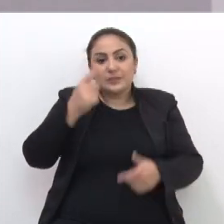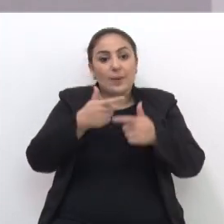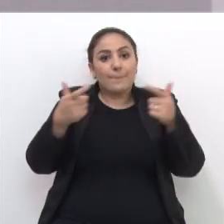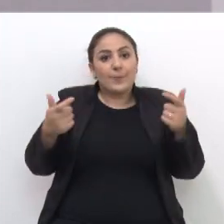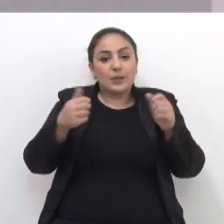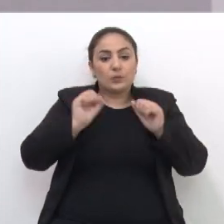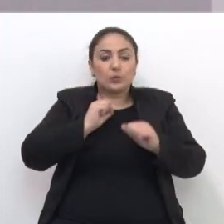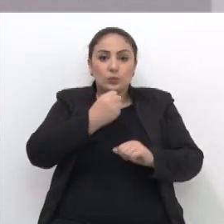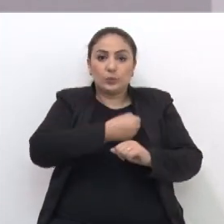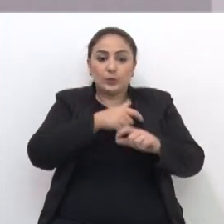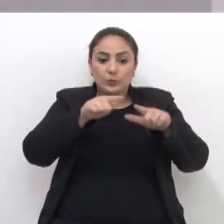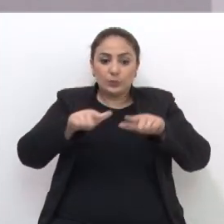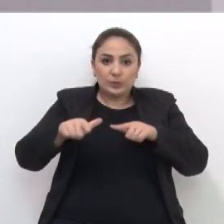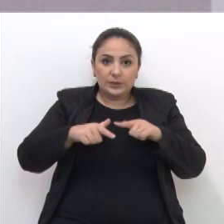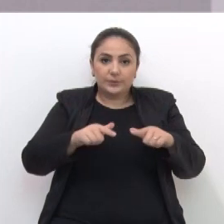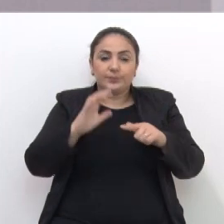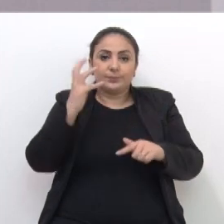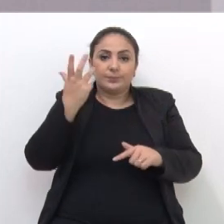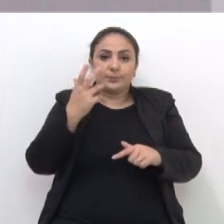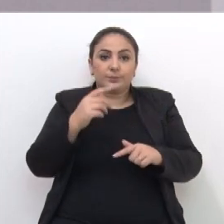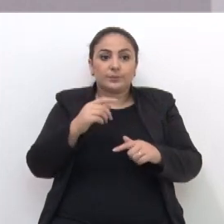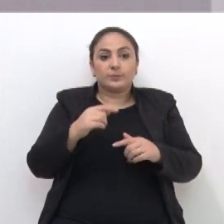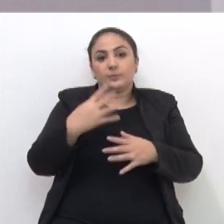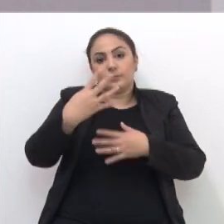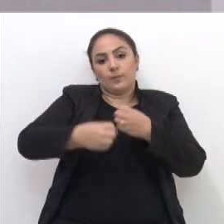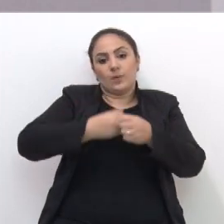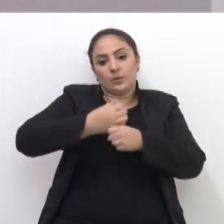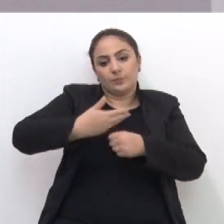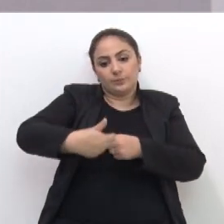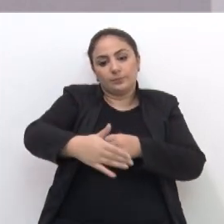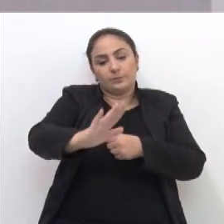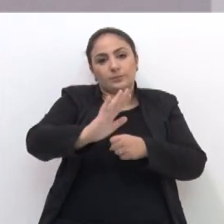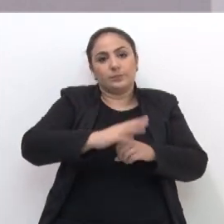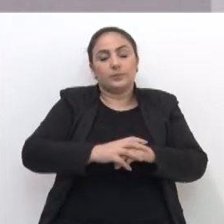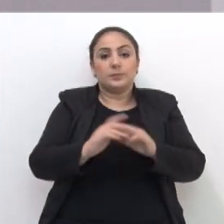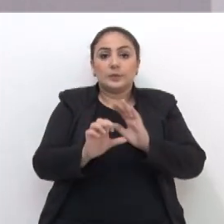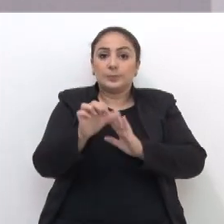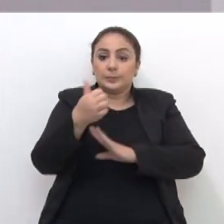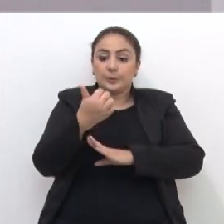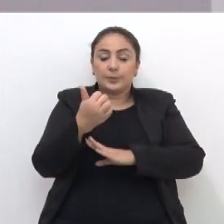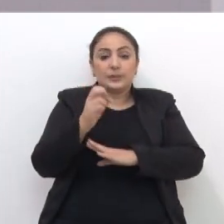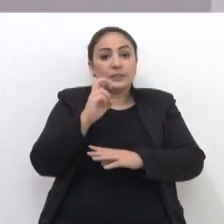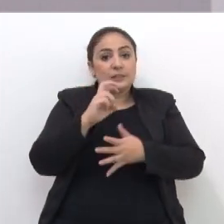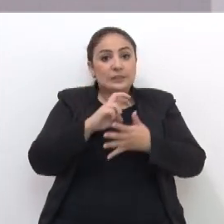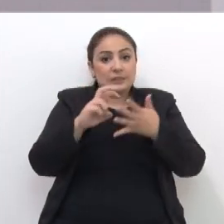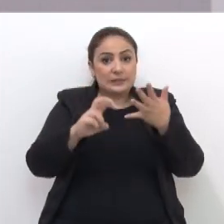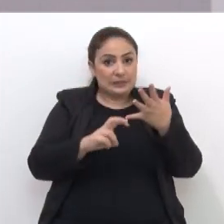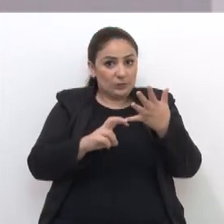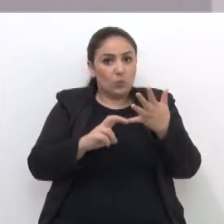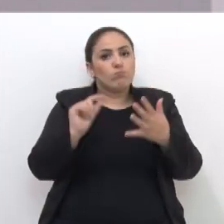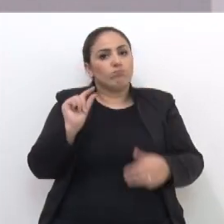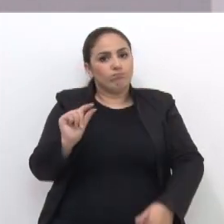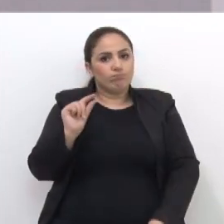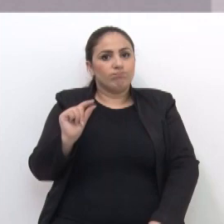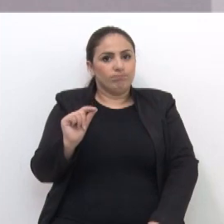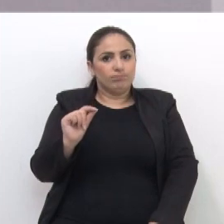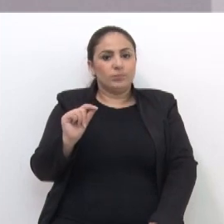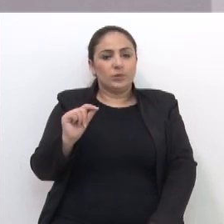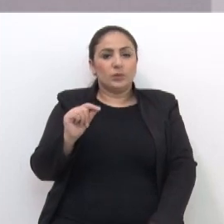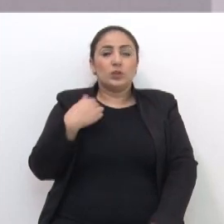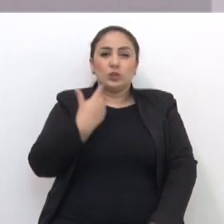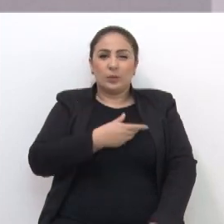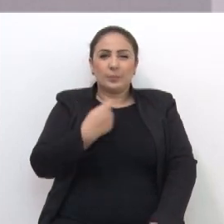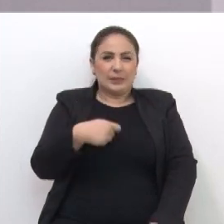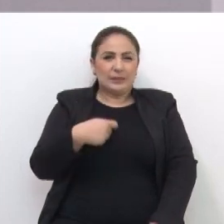pessoal, mas fazendo um esforço para que num próximo pleito dessa natureza, pelo menos se dobre, que se tenha pelo menos umas 10 sessões e que